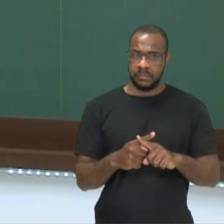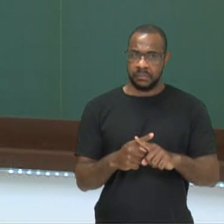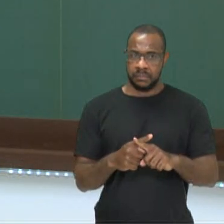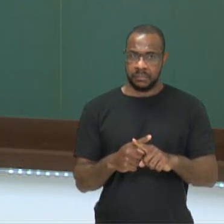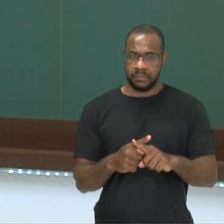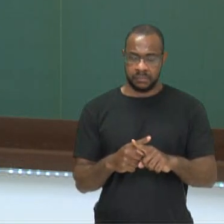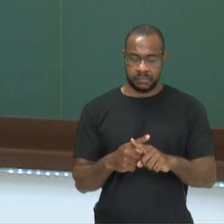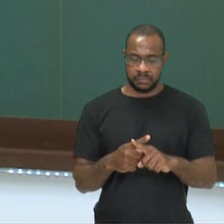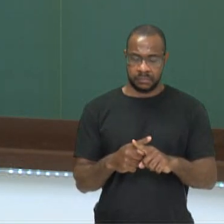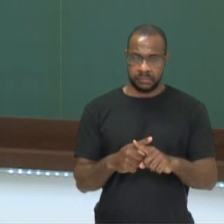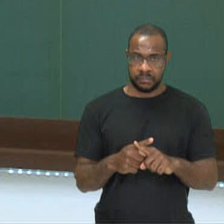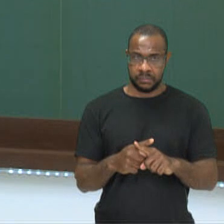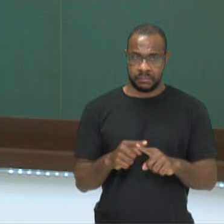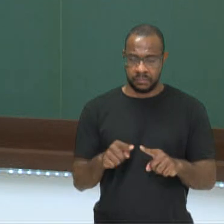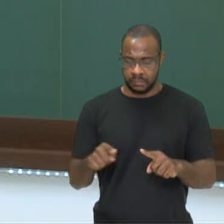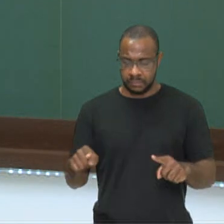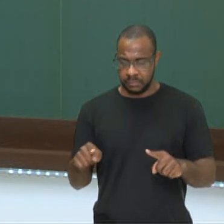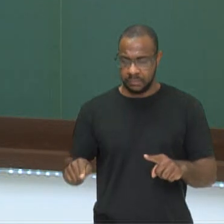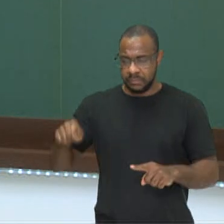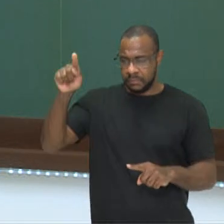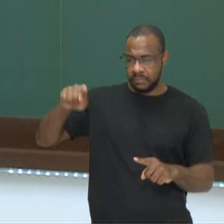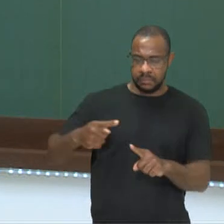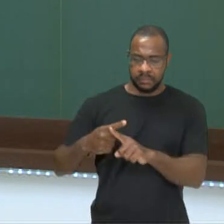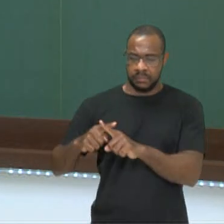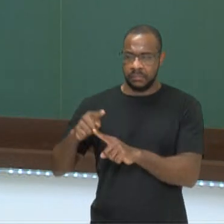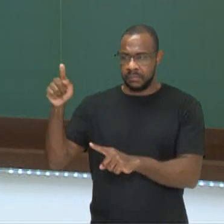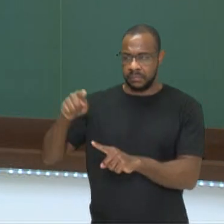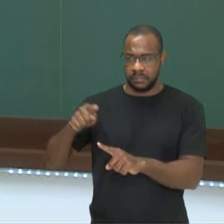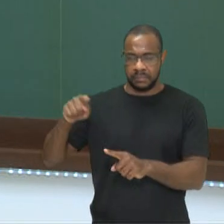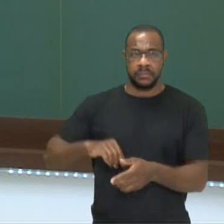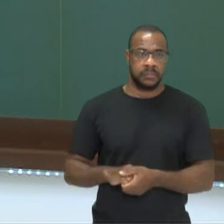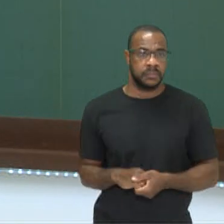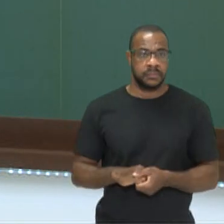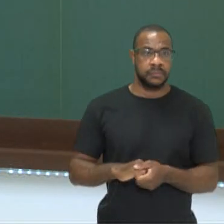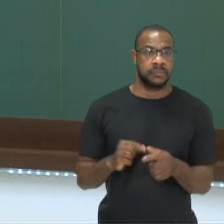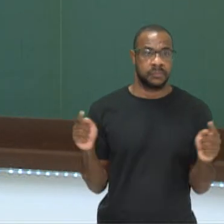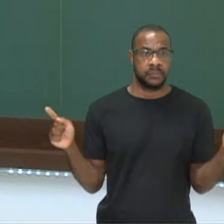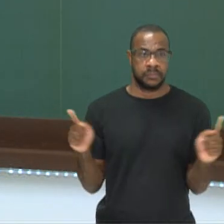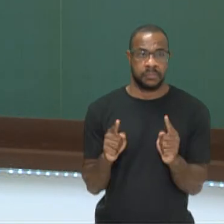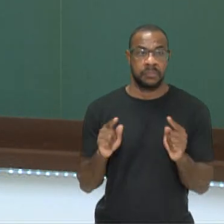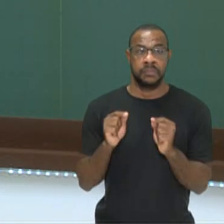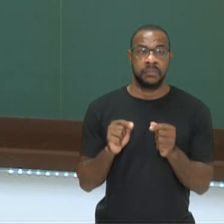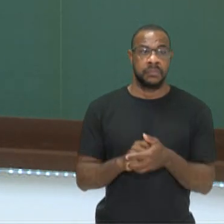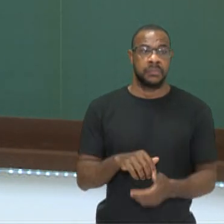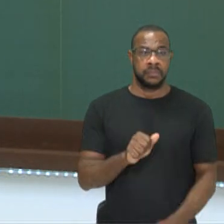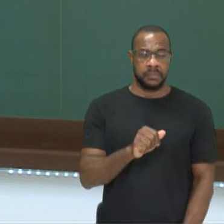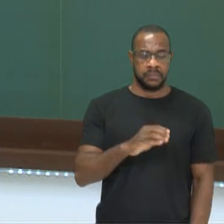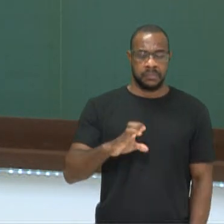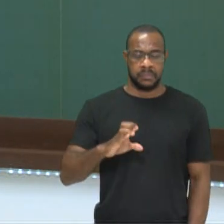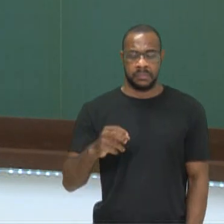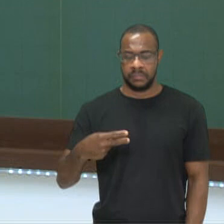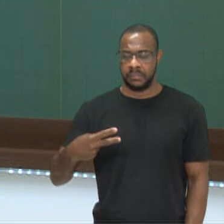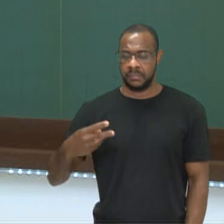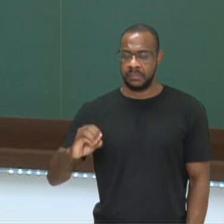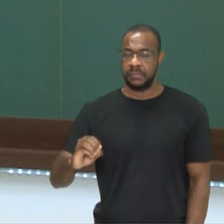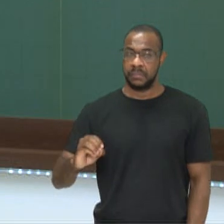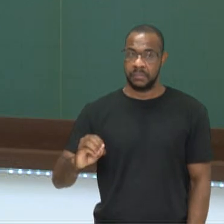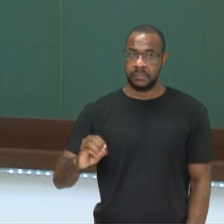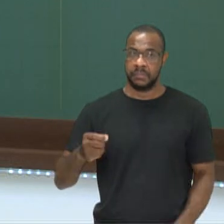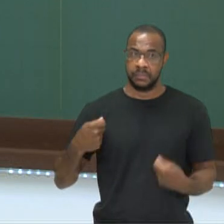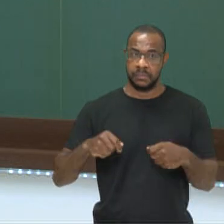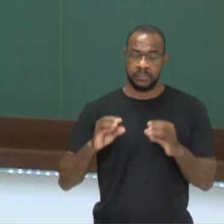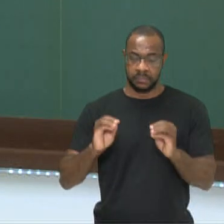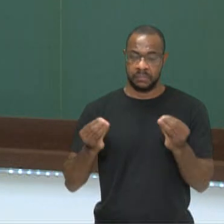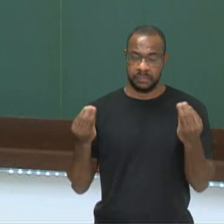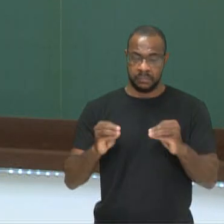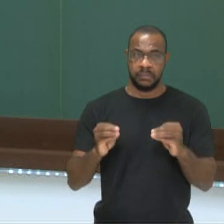que eu calculo. E a forma reduzida de uma equação do segundo grau é essa, ó, igual a zero. Você consegue mexer um pouquinho com essa